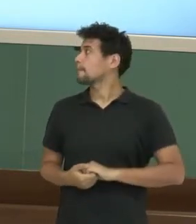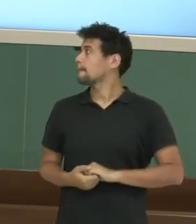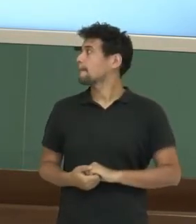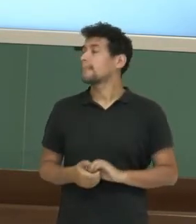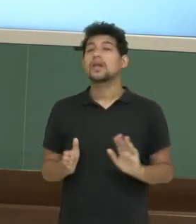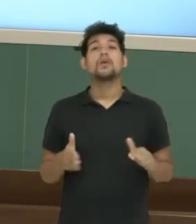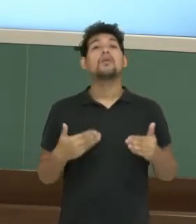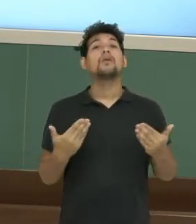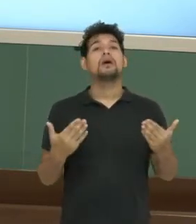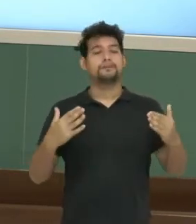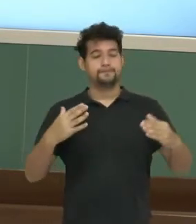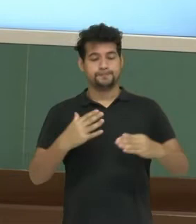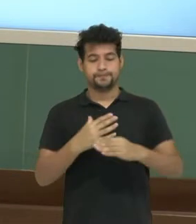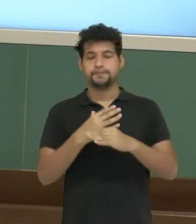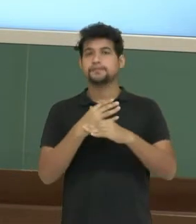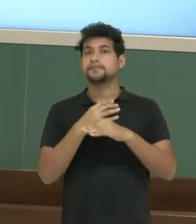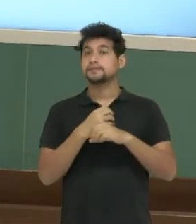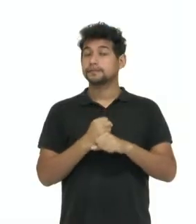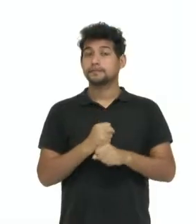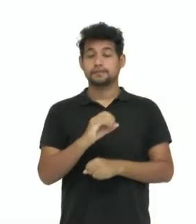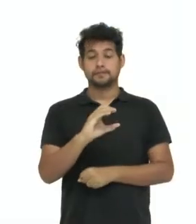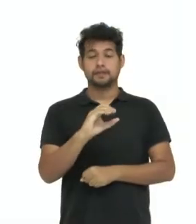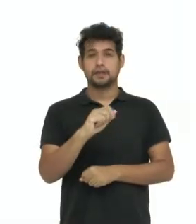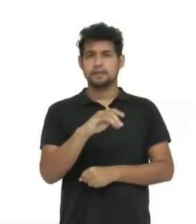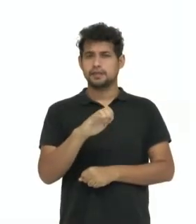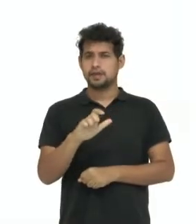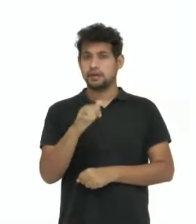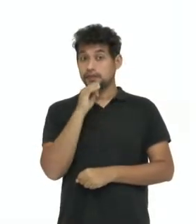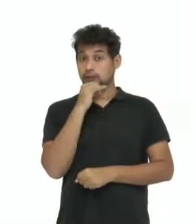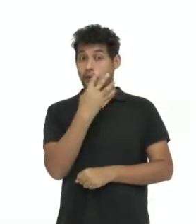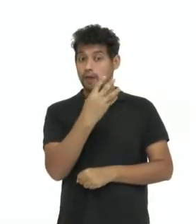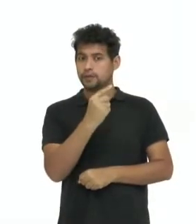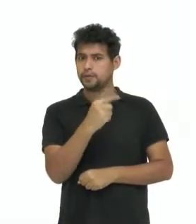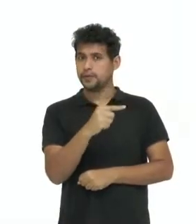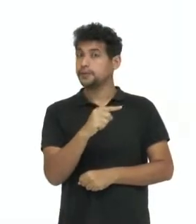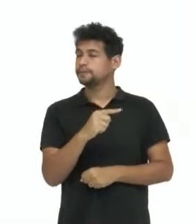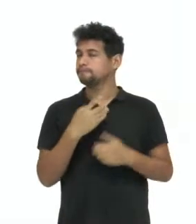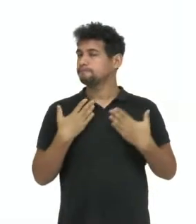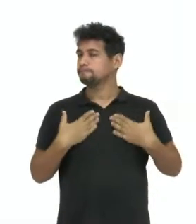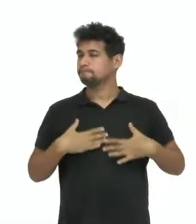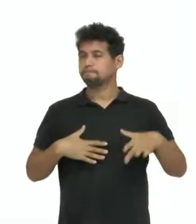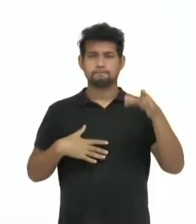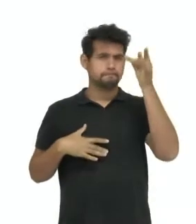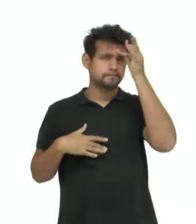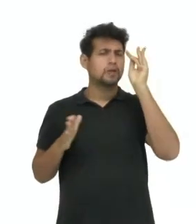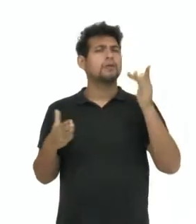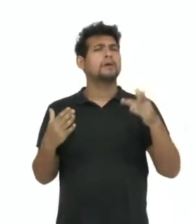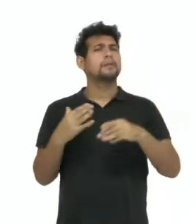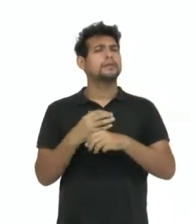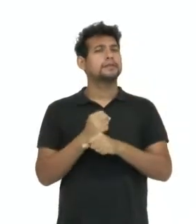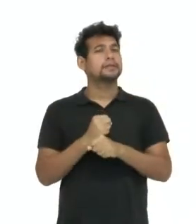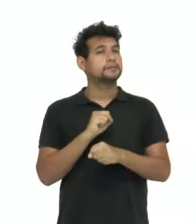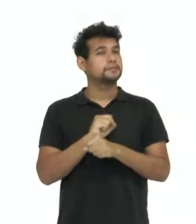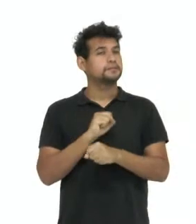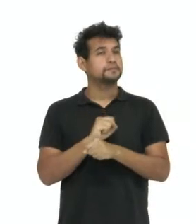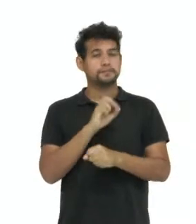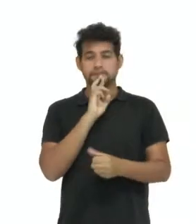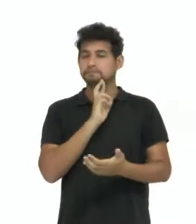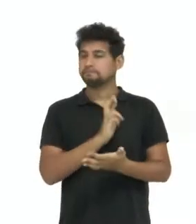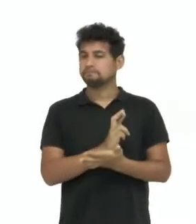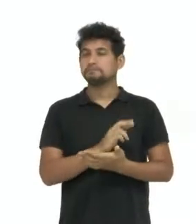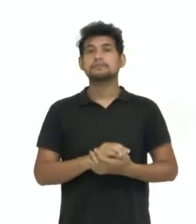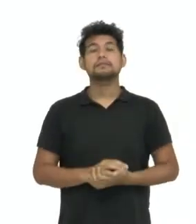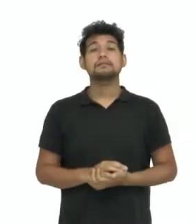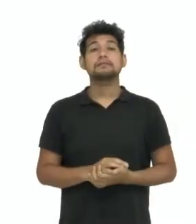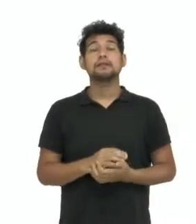é o montante em que um capital de 4.000, então, ó, respira aí, quer saber o montante, então, retira os dados do problema,